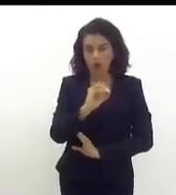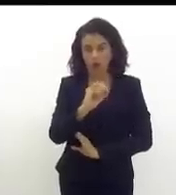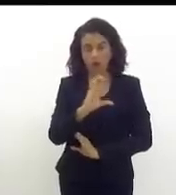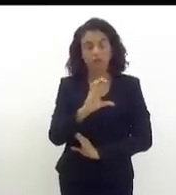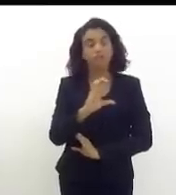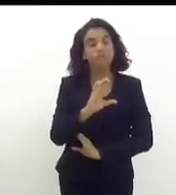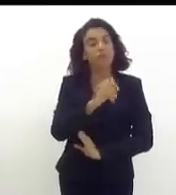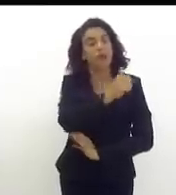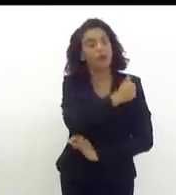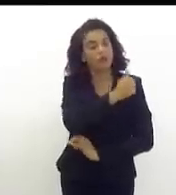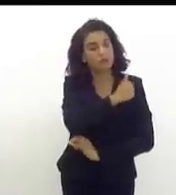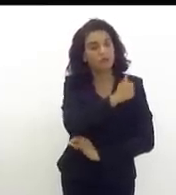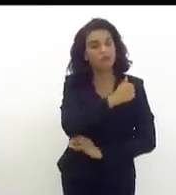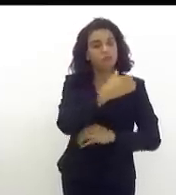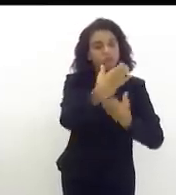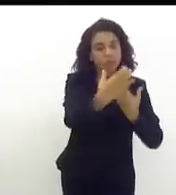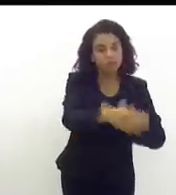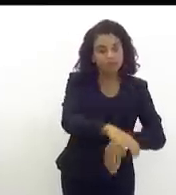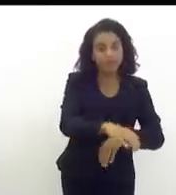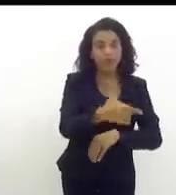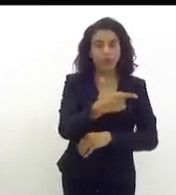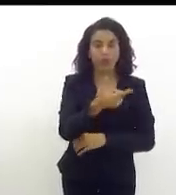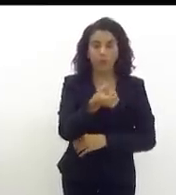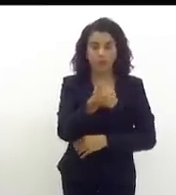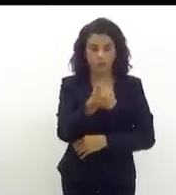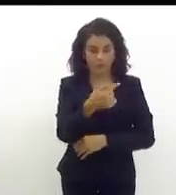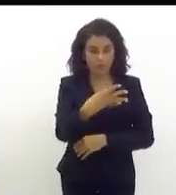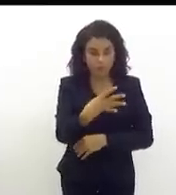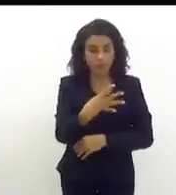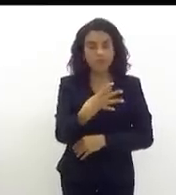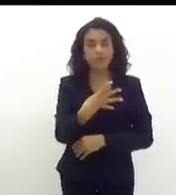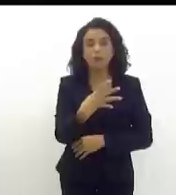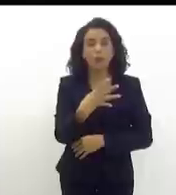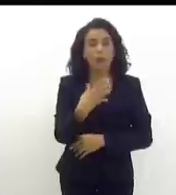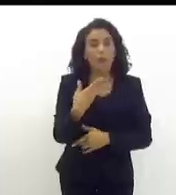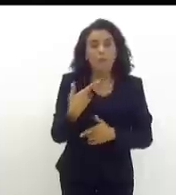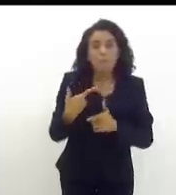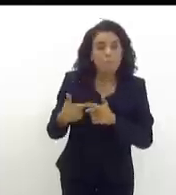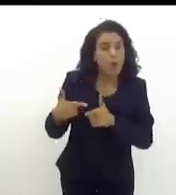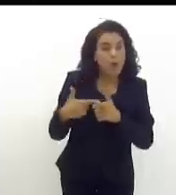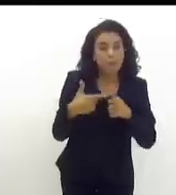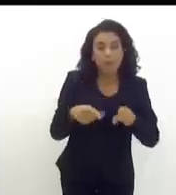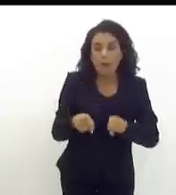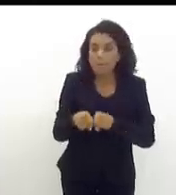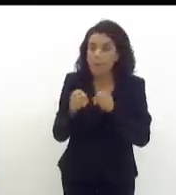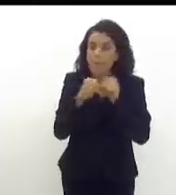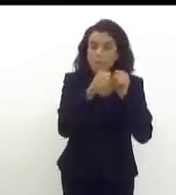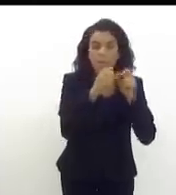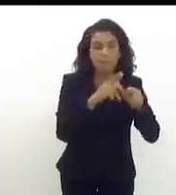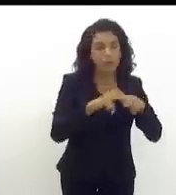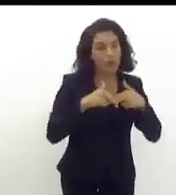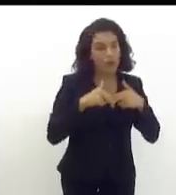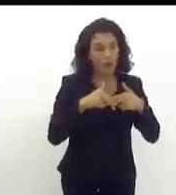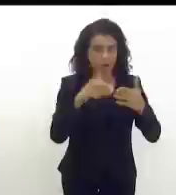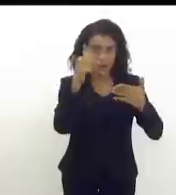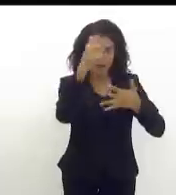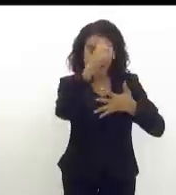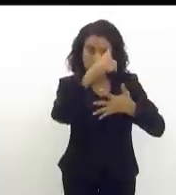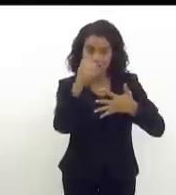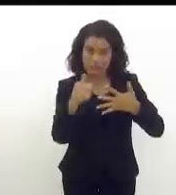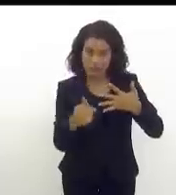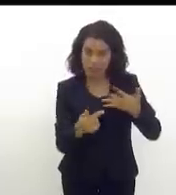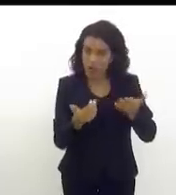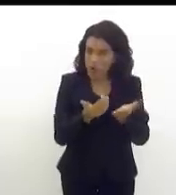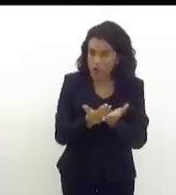que prestaram o concurso do ano de 2014 se prejudicaram porque questões e aí eu comecei a